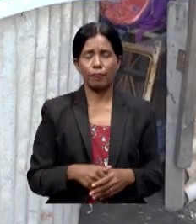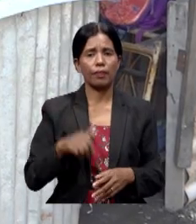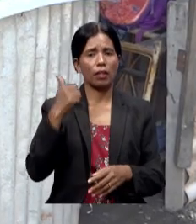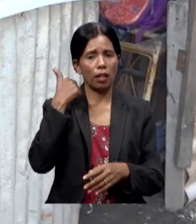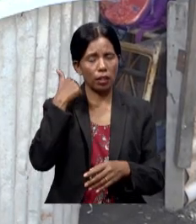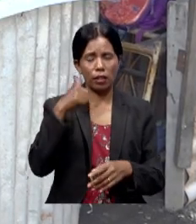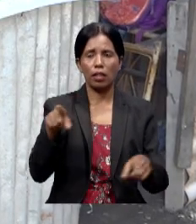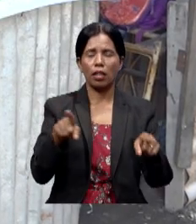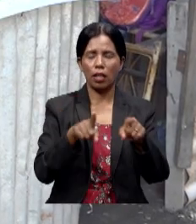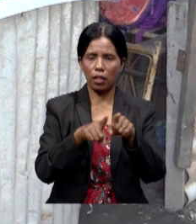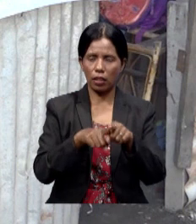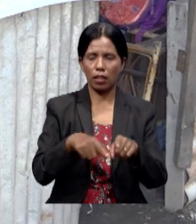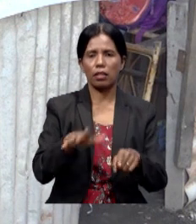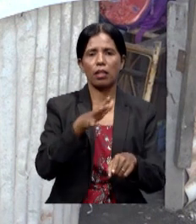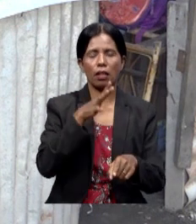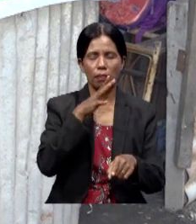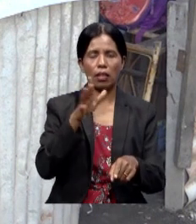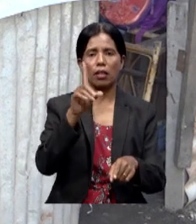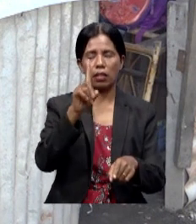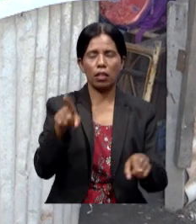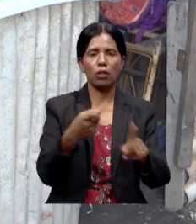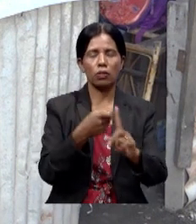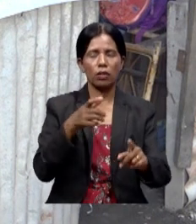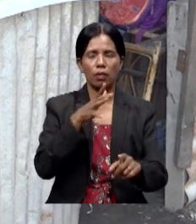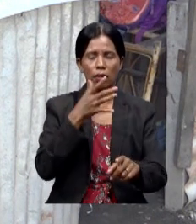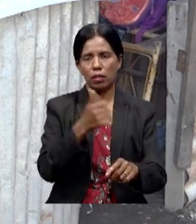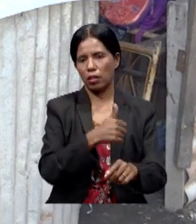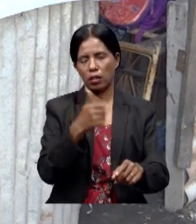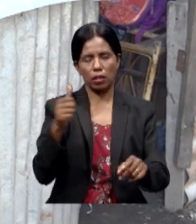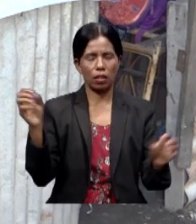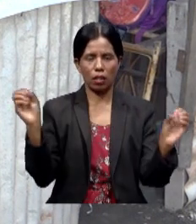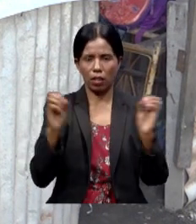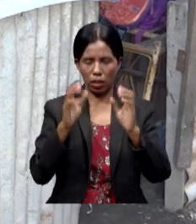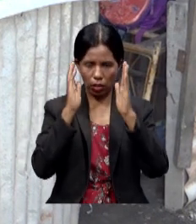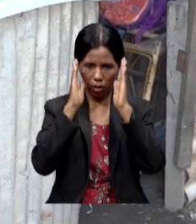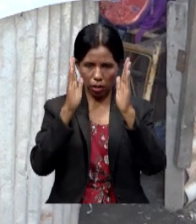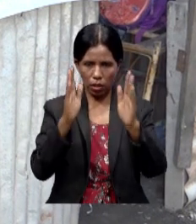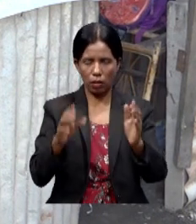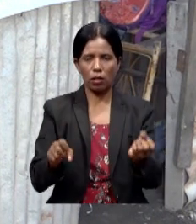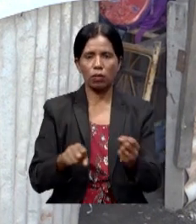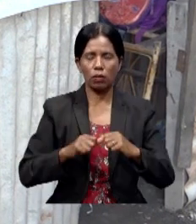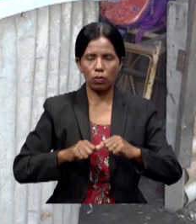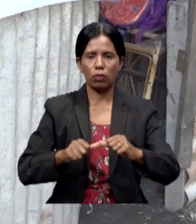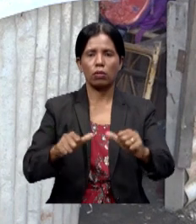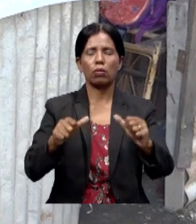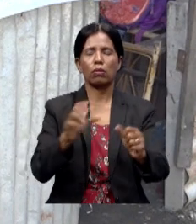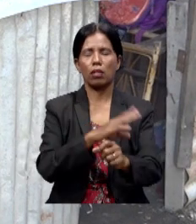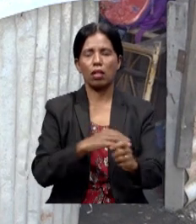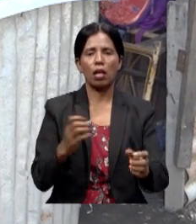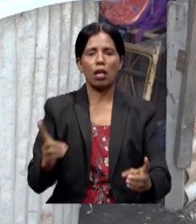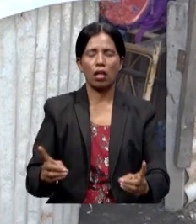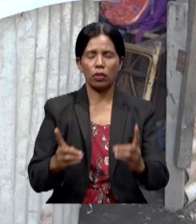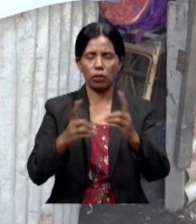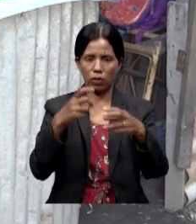Filomena, Hanessa ina ida, Rusi ina ansiracelo, mas bem nunca aturende, pode luta continua a sor na lora